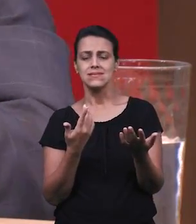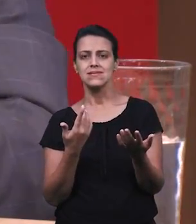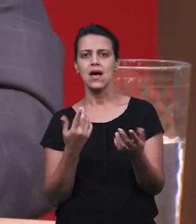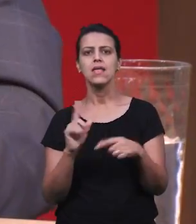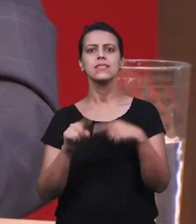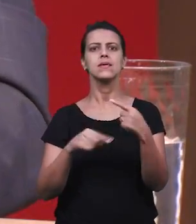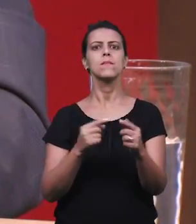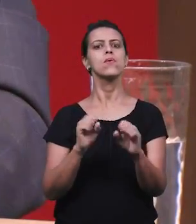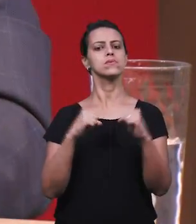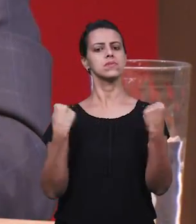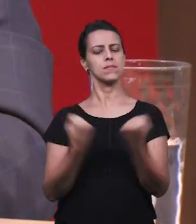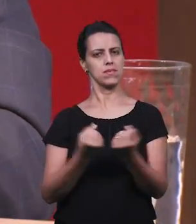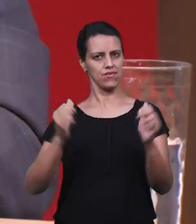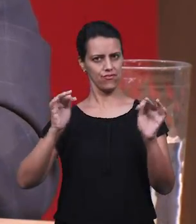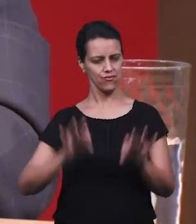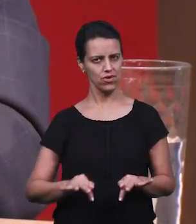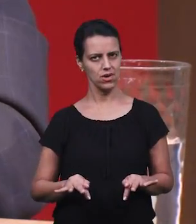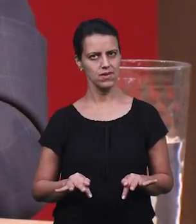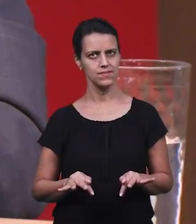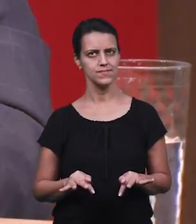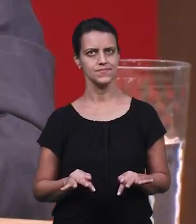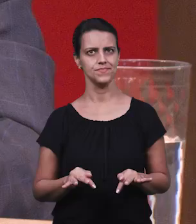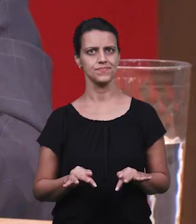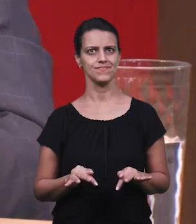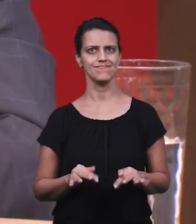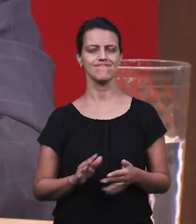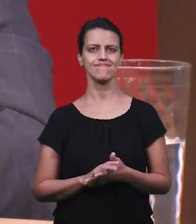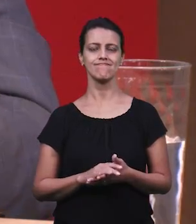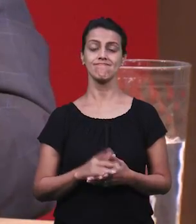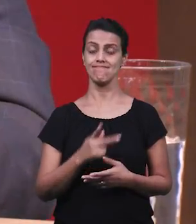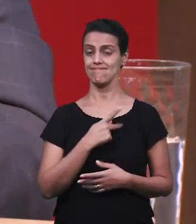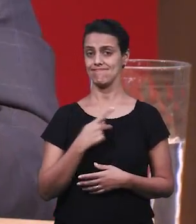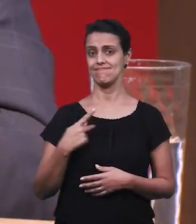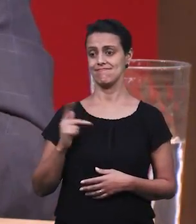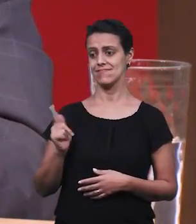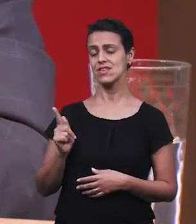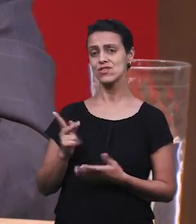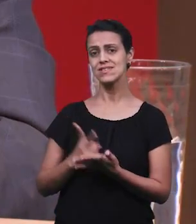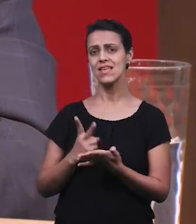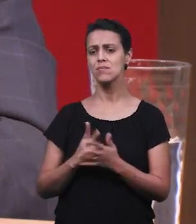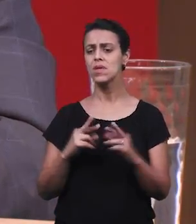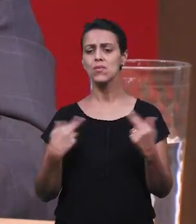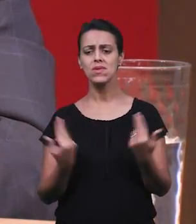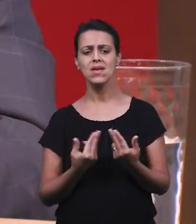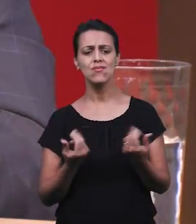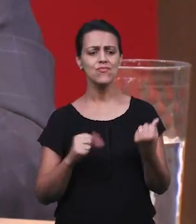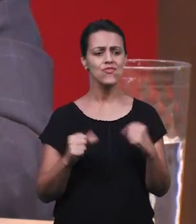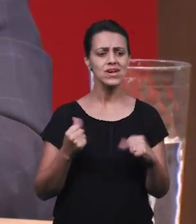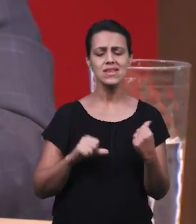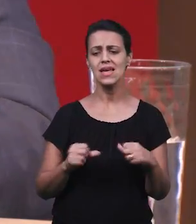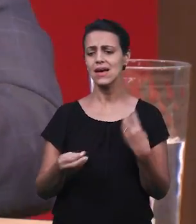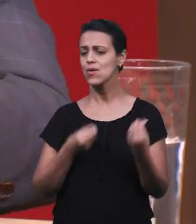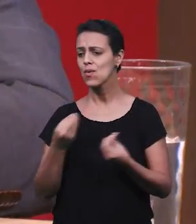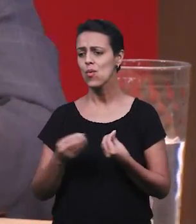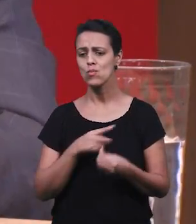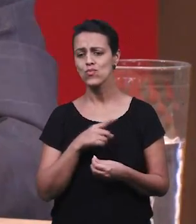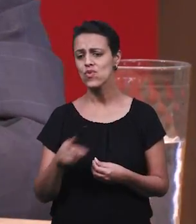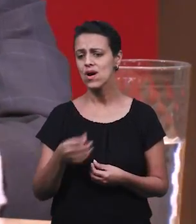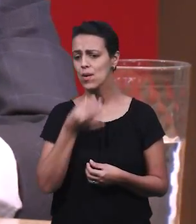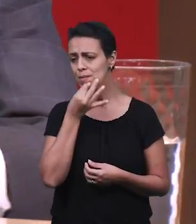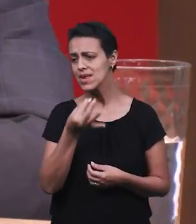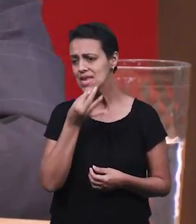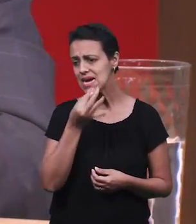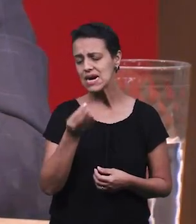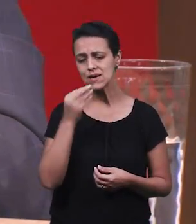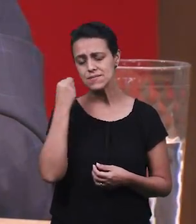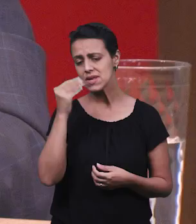Quando terminou o seminário, nós fomos aquela reunião, o GDUT sempre faz aquela reunião e tal, para avaliar como é que foi o seminário, o que vocês acharam,